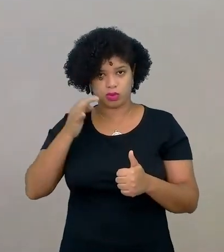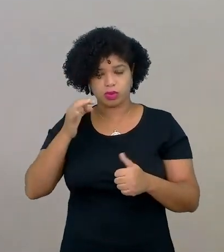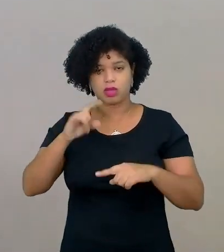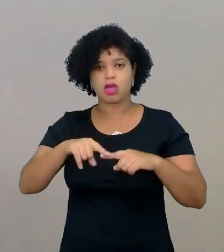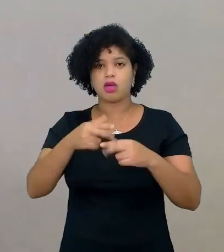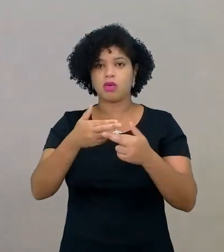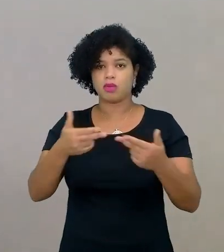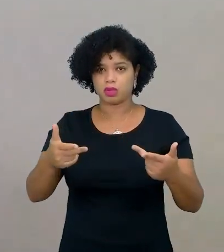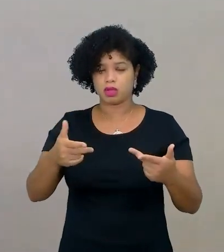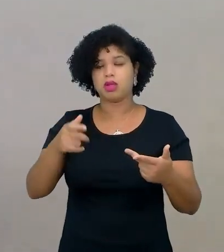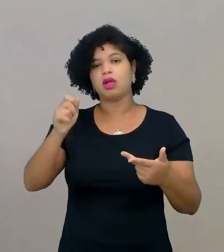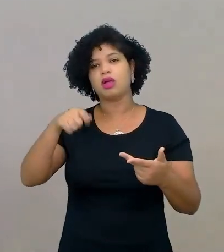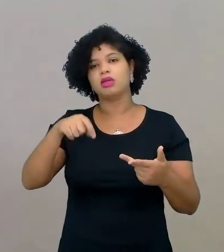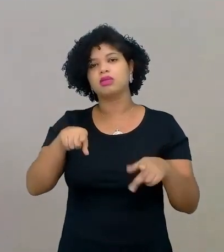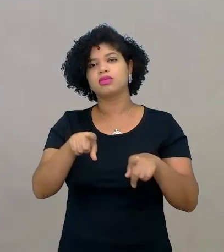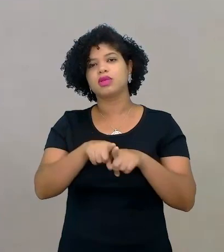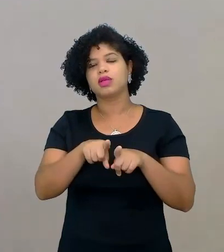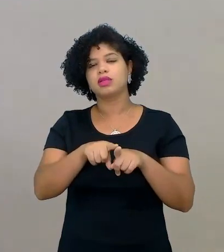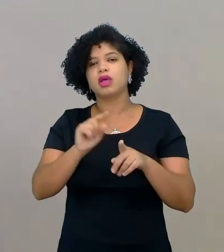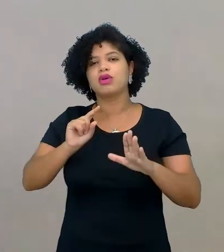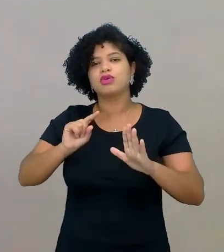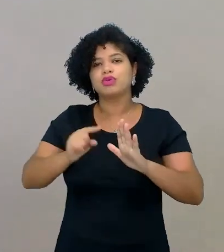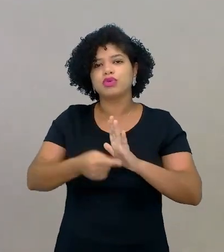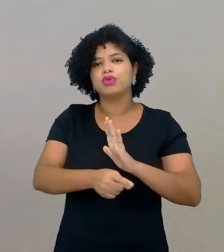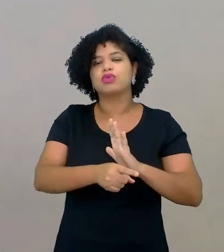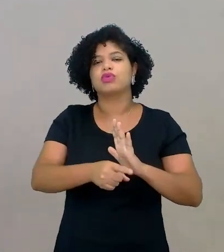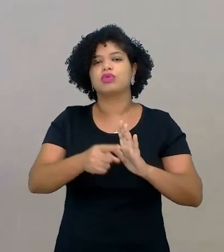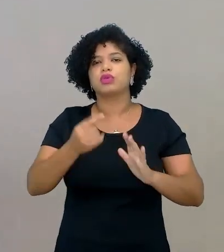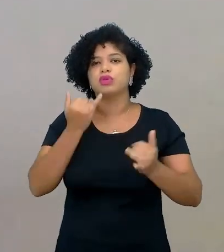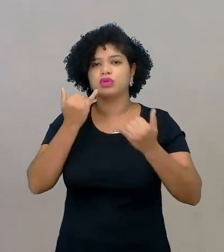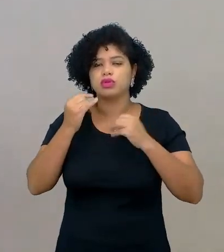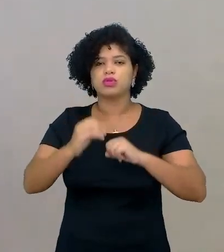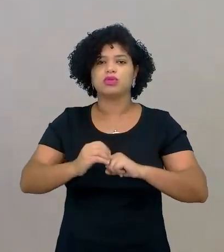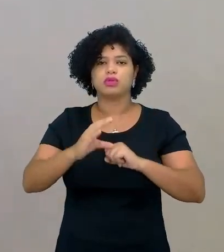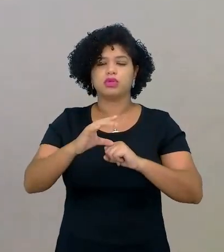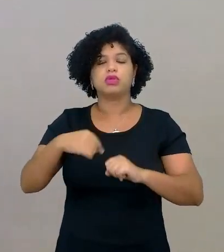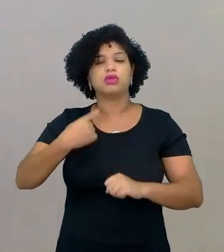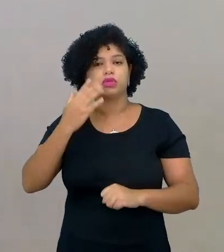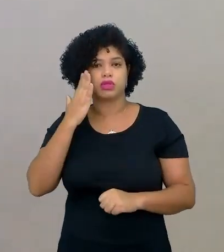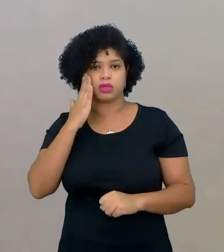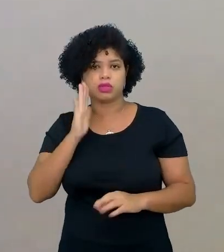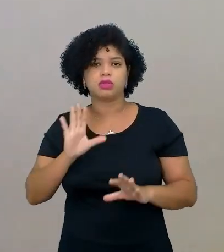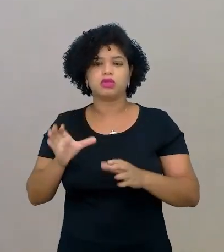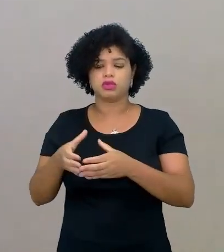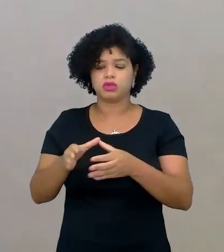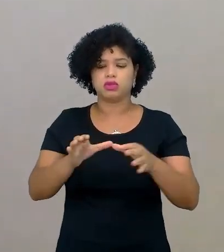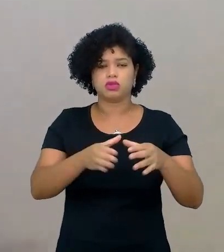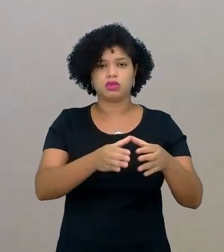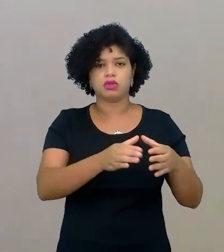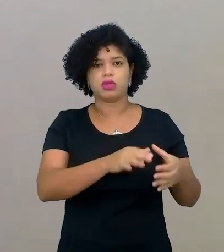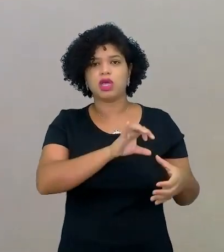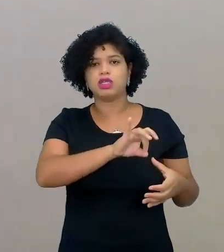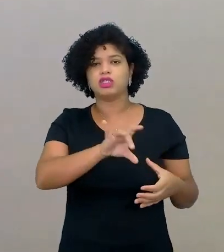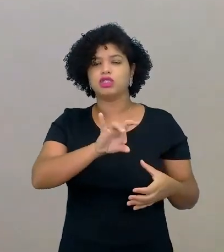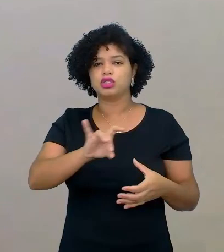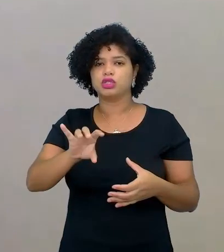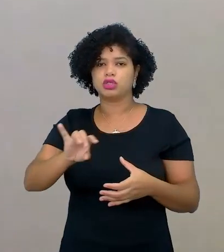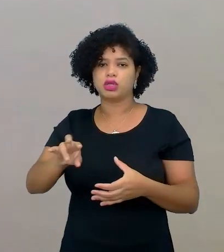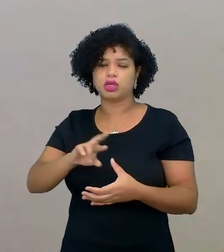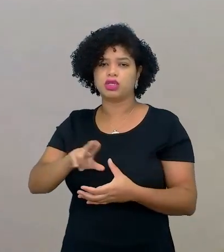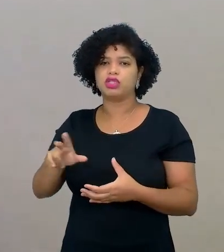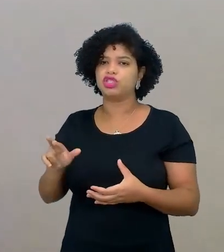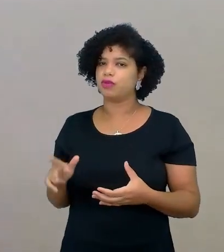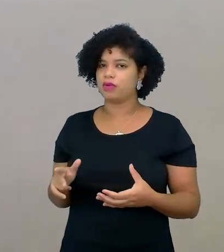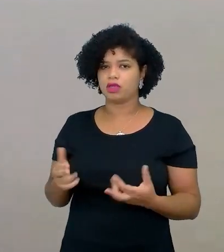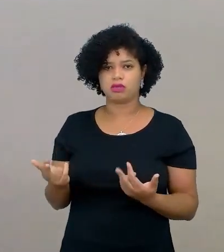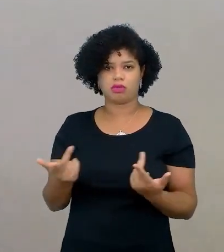gente poder o quê? Começar a aprofundar esse conhecimento. Nós sabemos que nós temos turmas diferenciadas, turmas diversas,